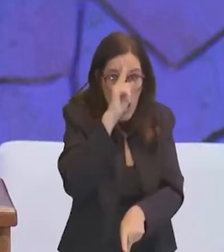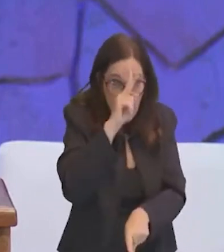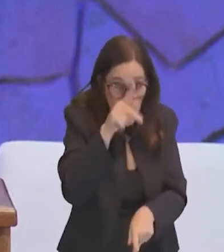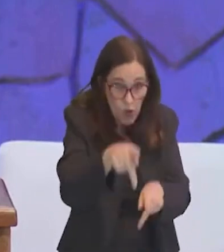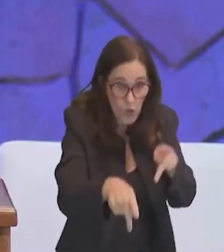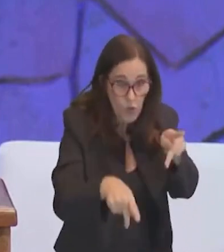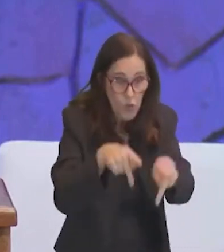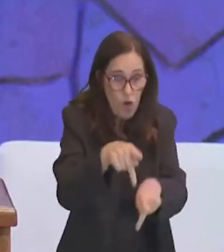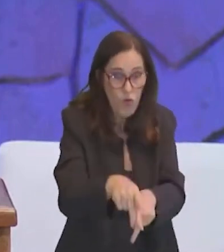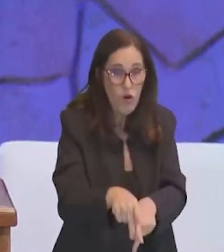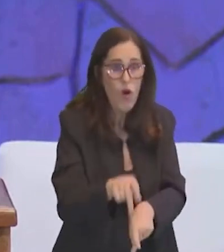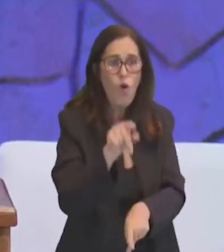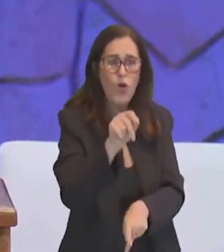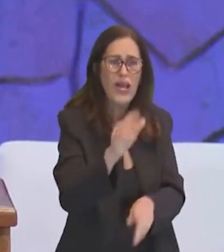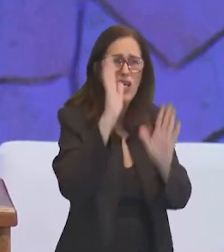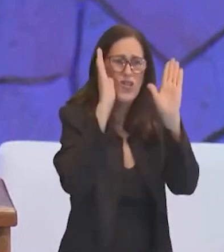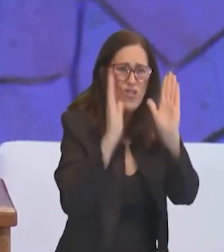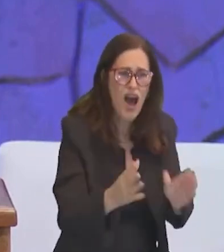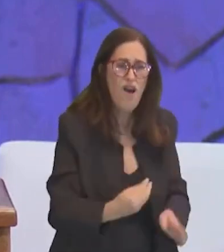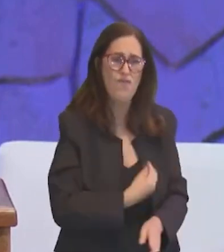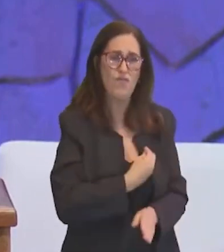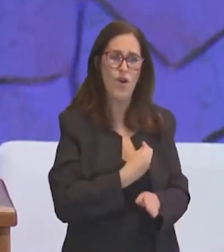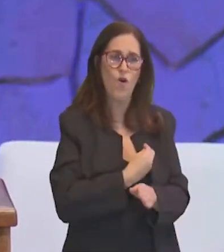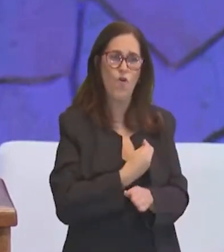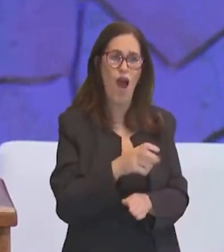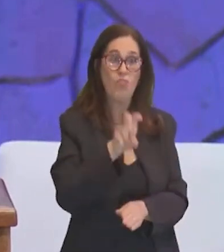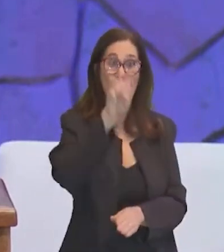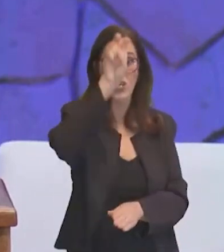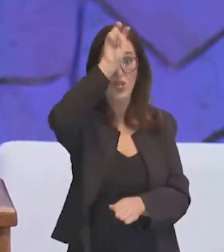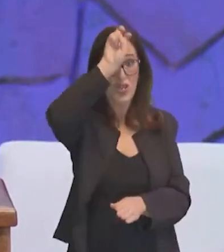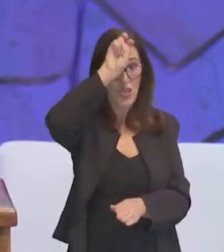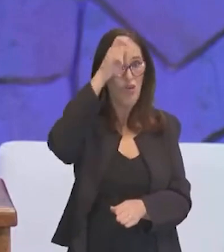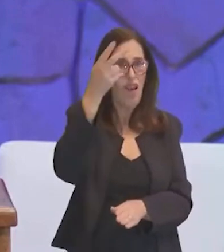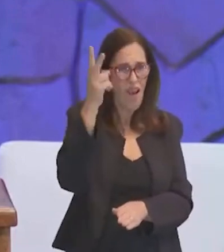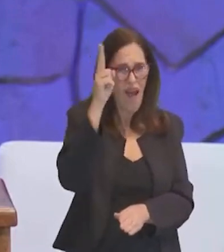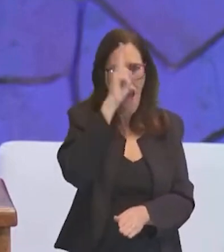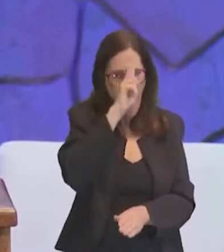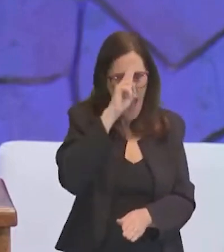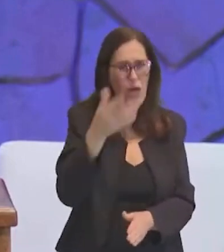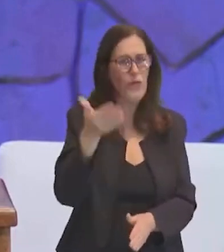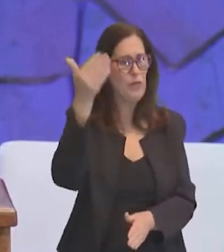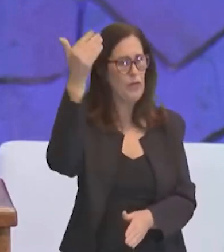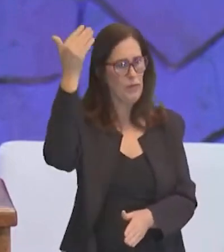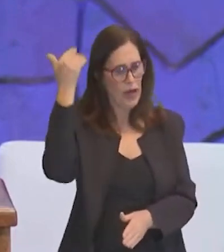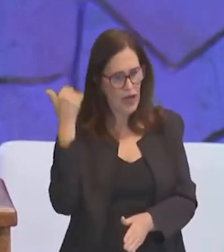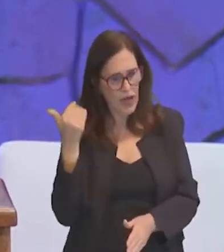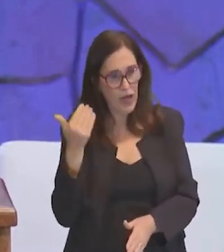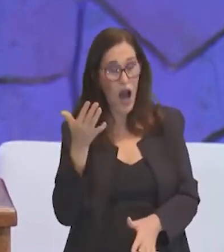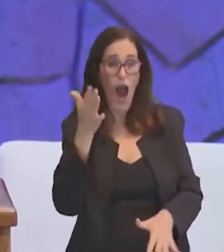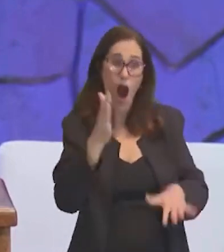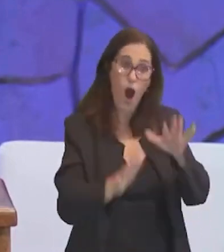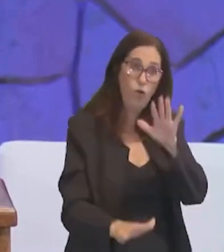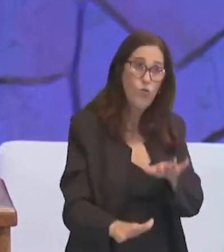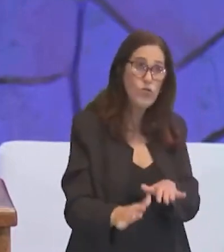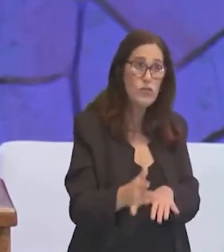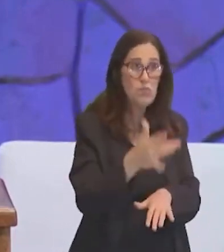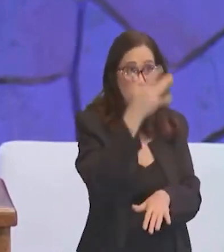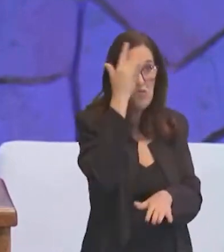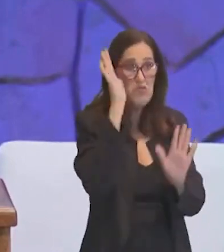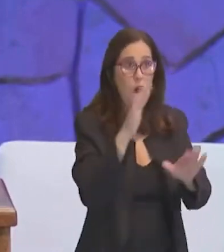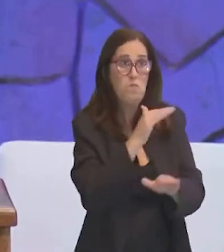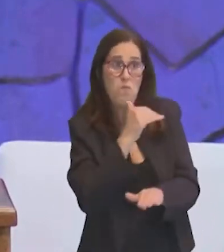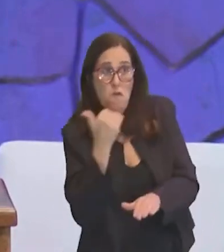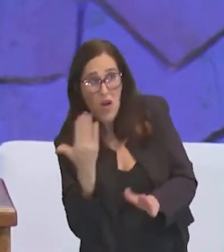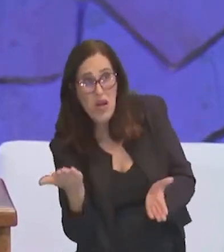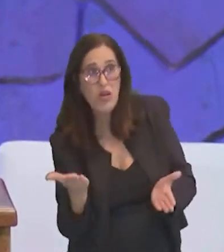sobre o que o povo viveu no Egito. Aqui, neste momento, alguns provavelmente já tinham morrido, que saíram